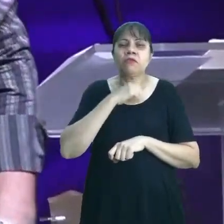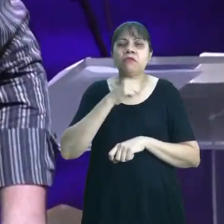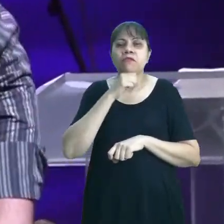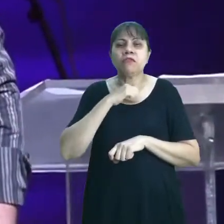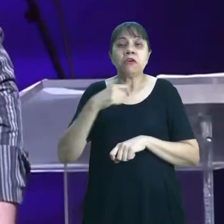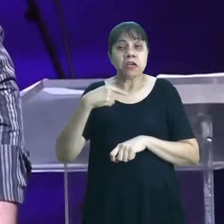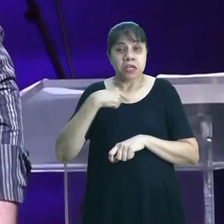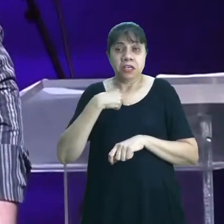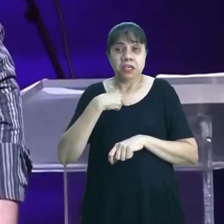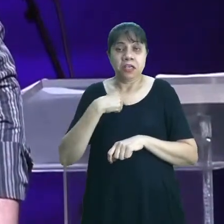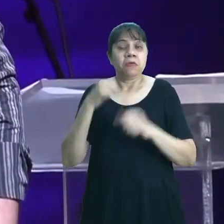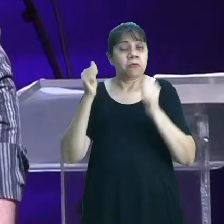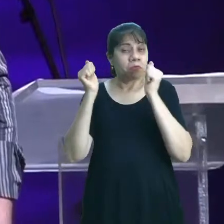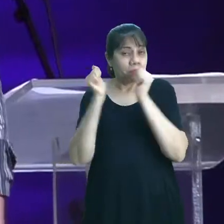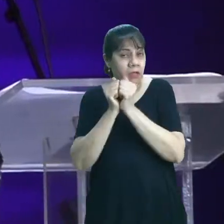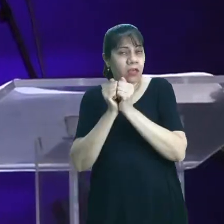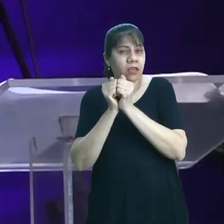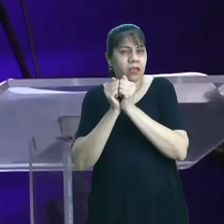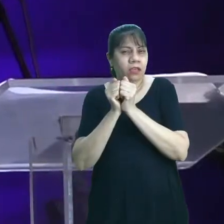perua.